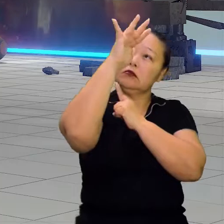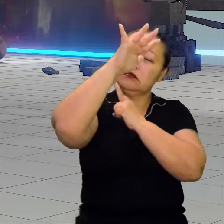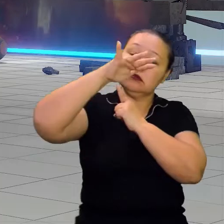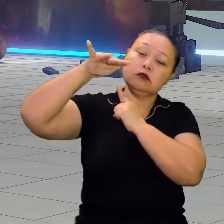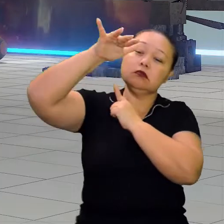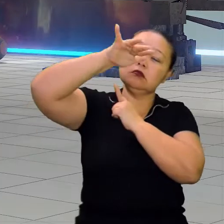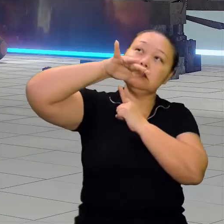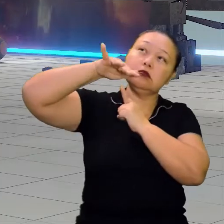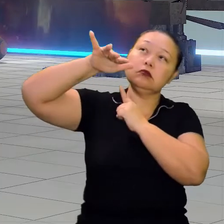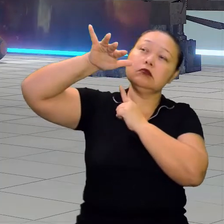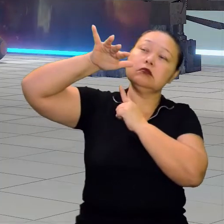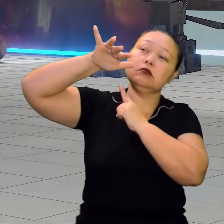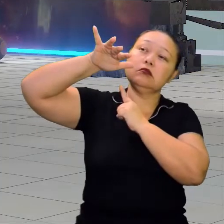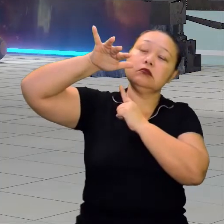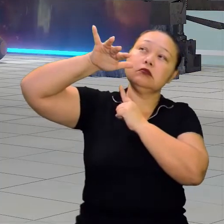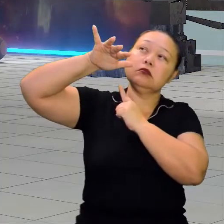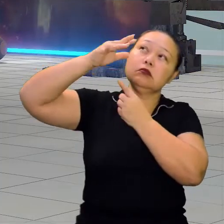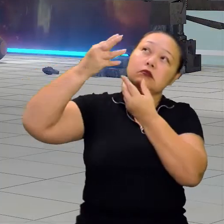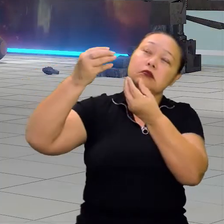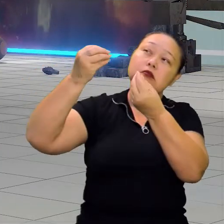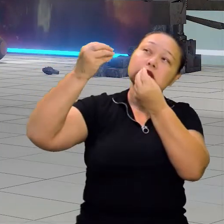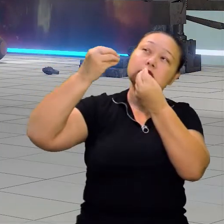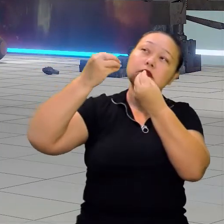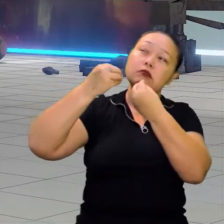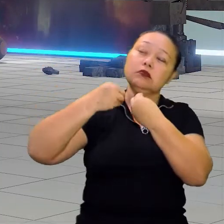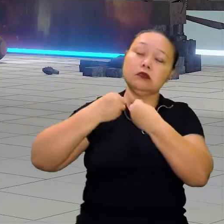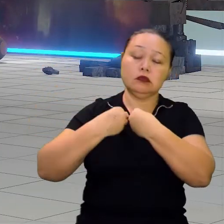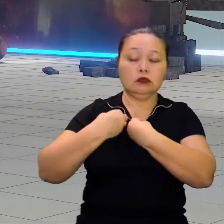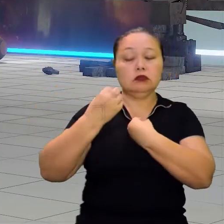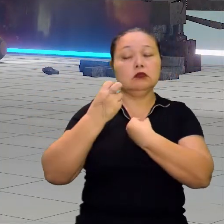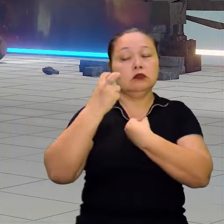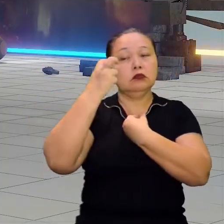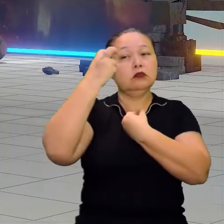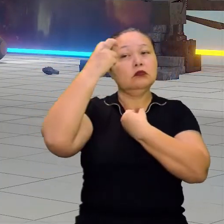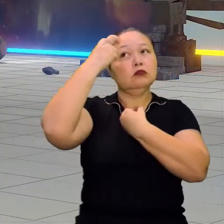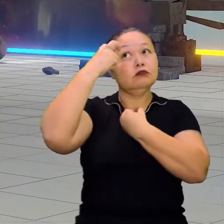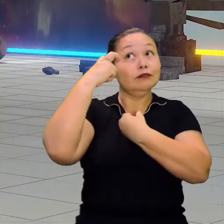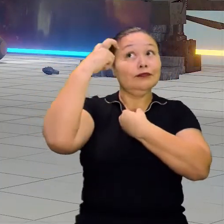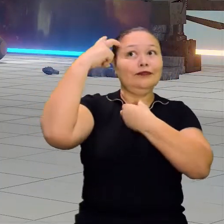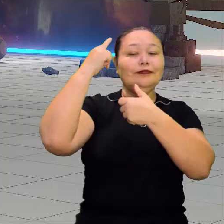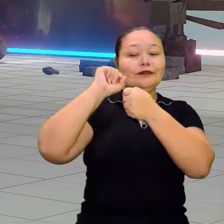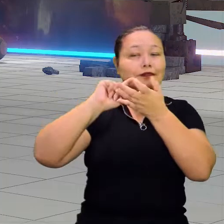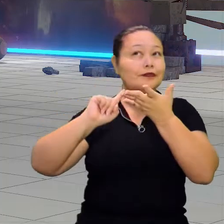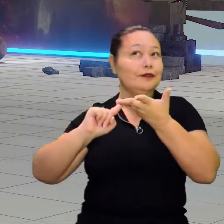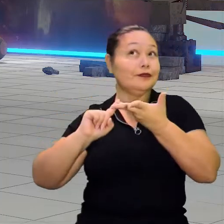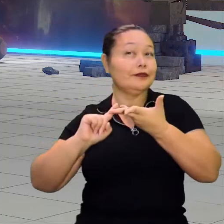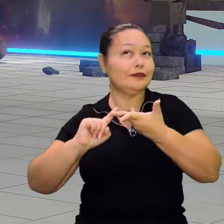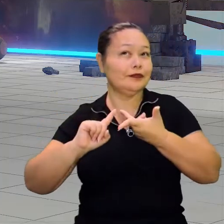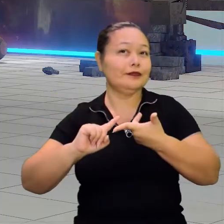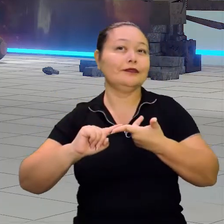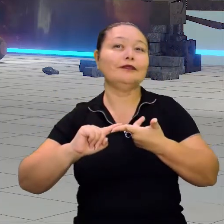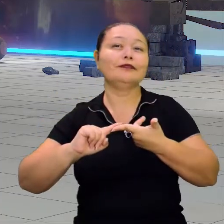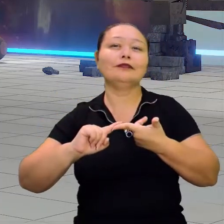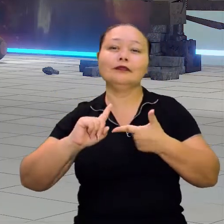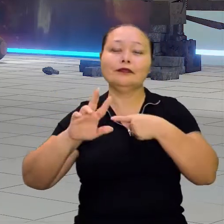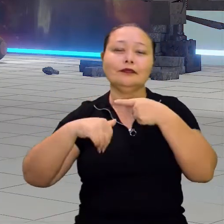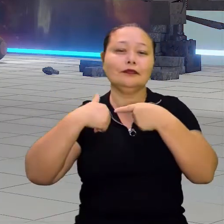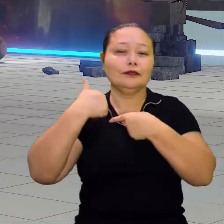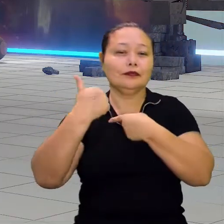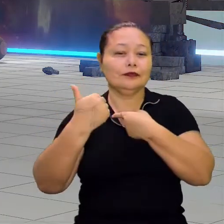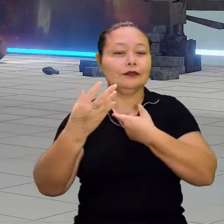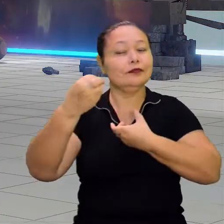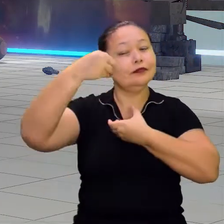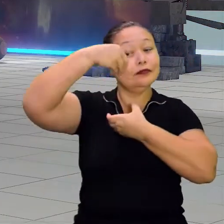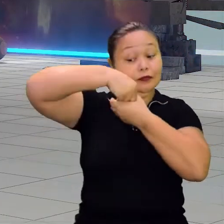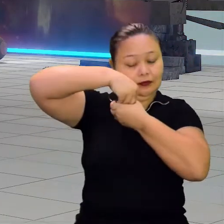acaba nos conduzindo, que nos dá inteligência, etc. Mas isso é uma questão